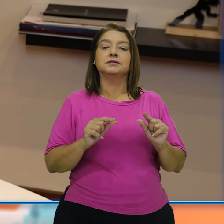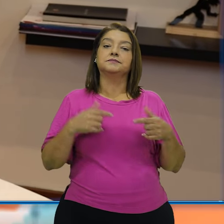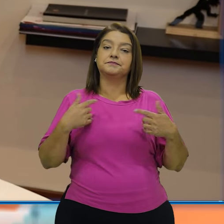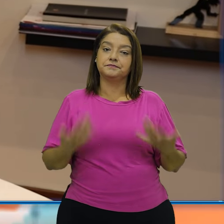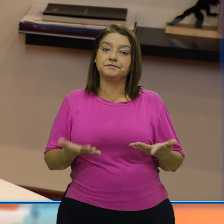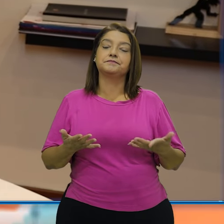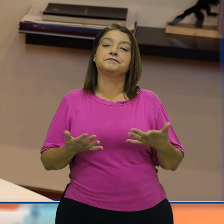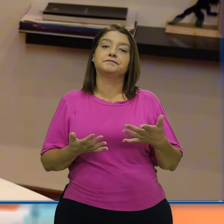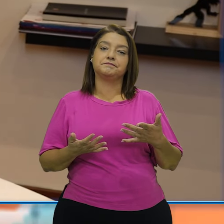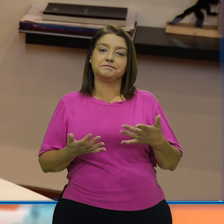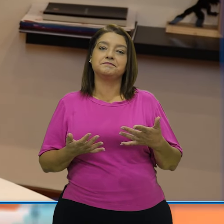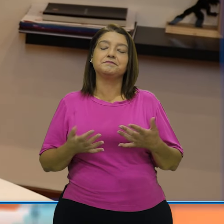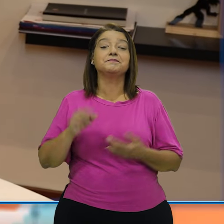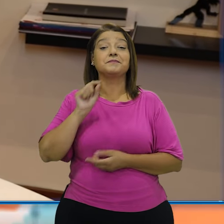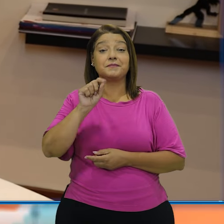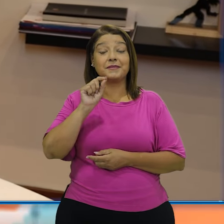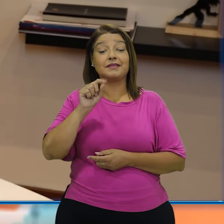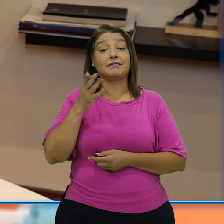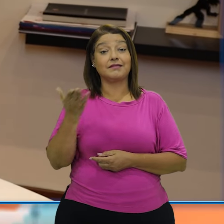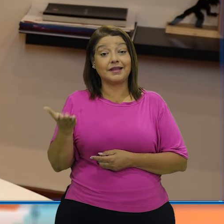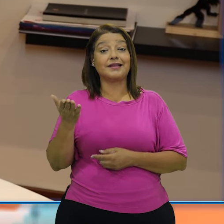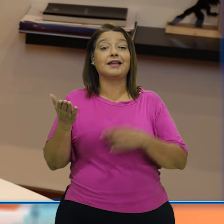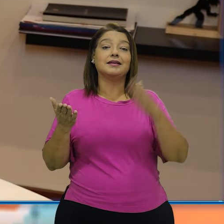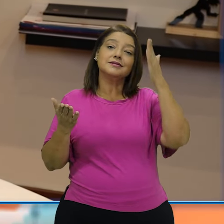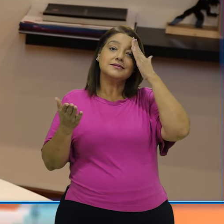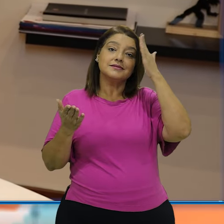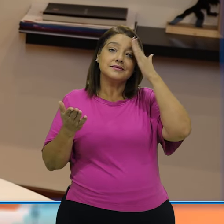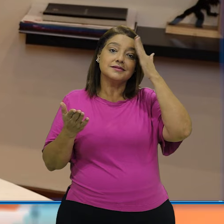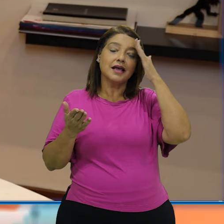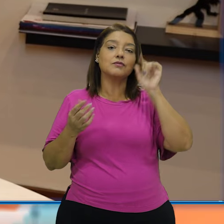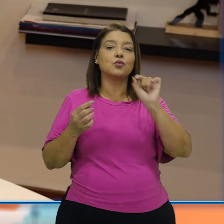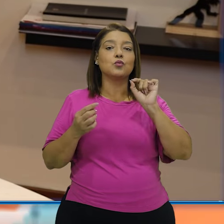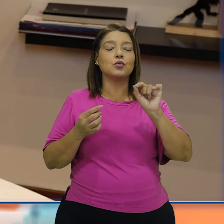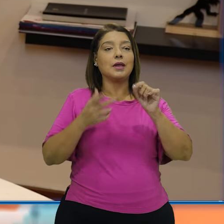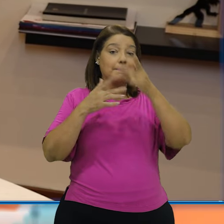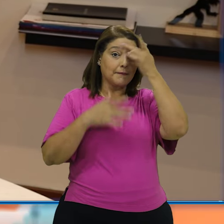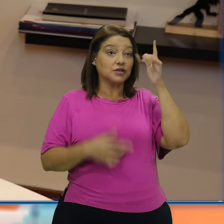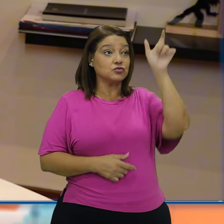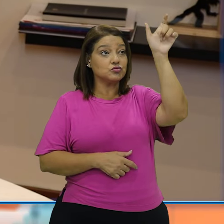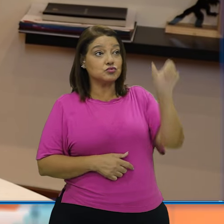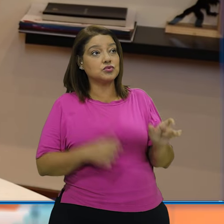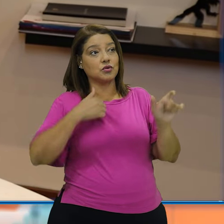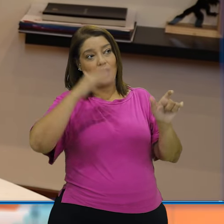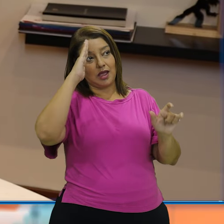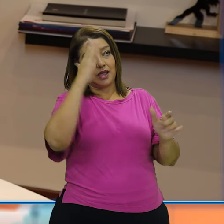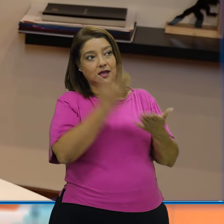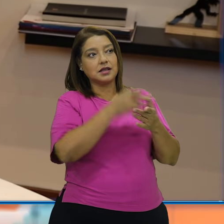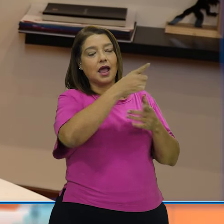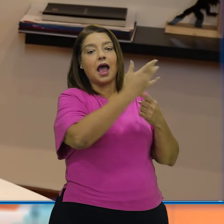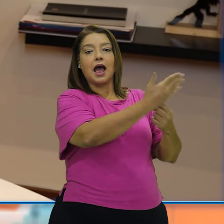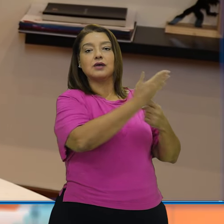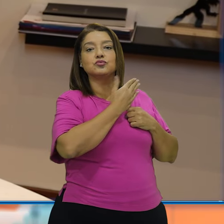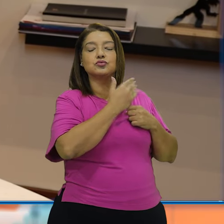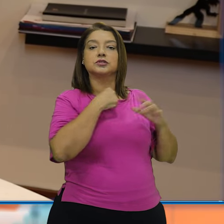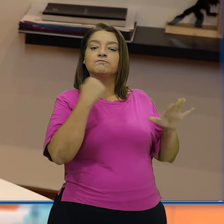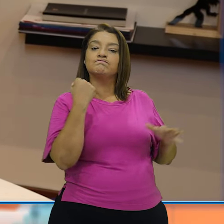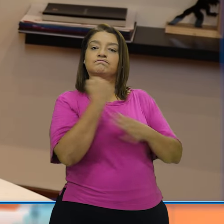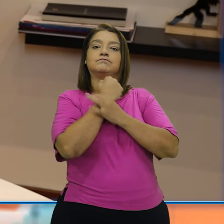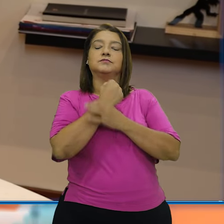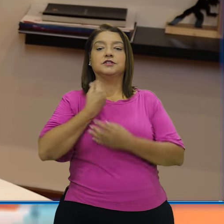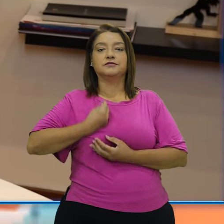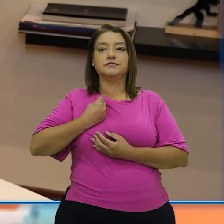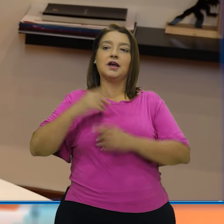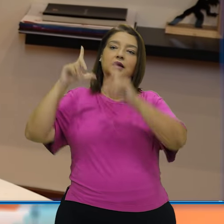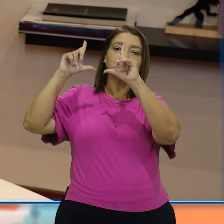fenômeno é conhecido como buffering effect, em que a presença de uma figura de confiança oferece uma sensação de segurança e,